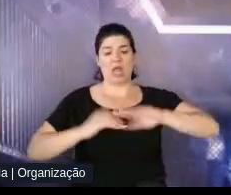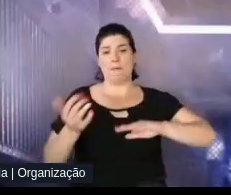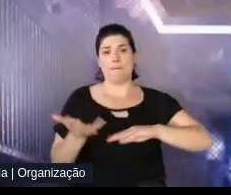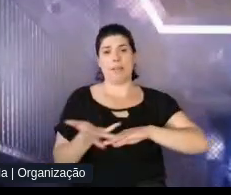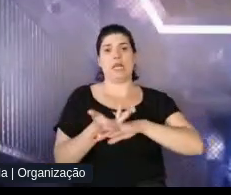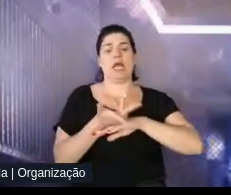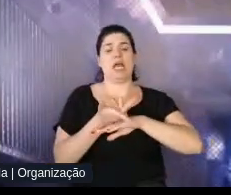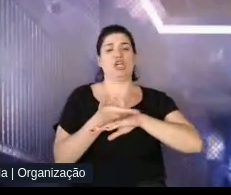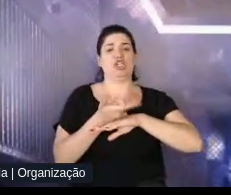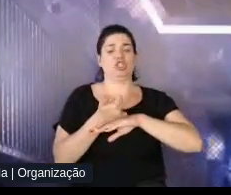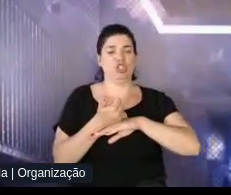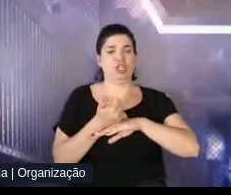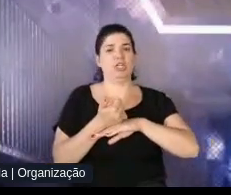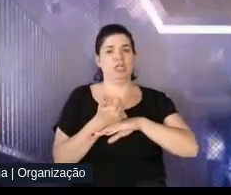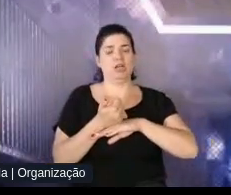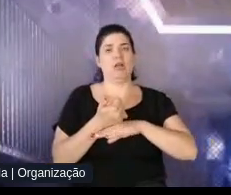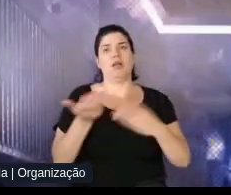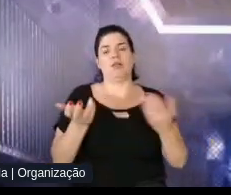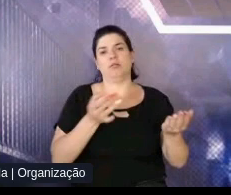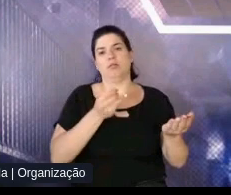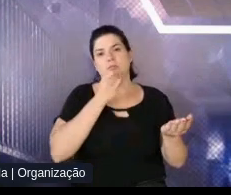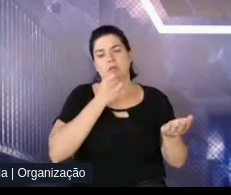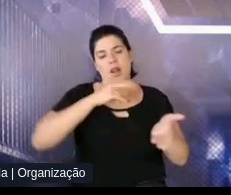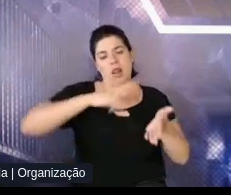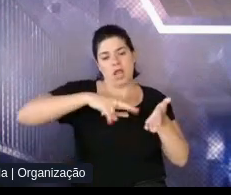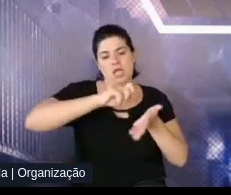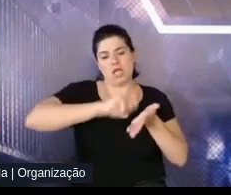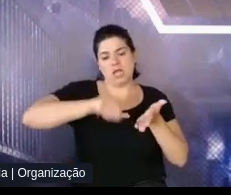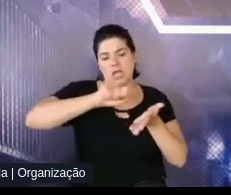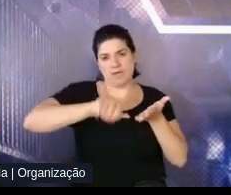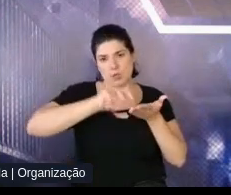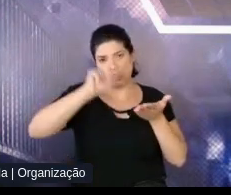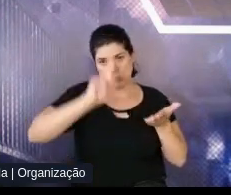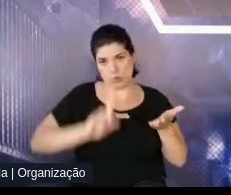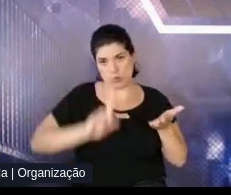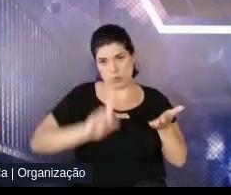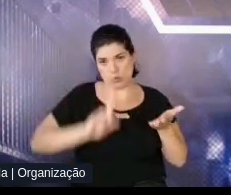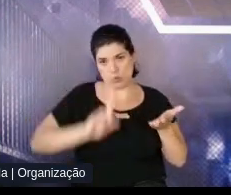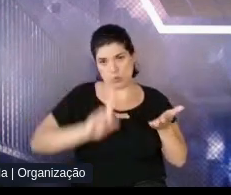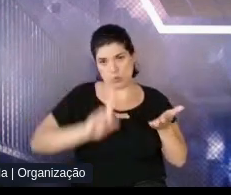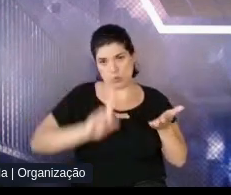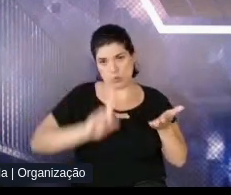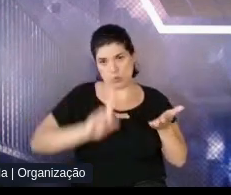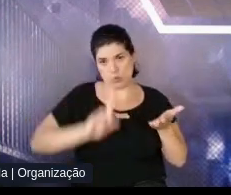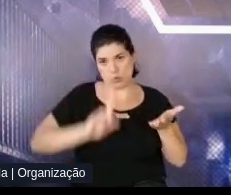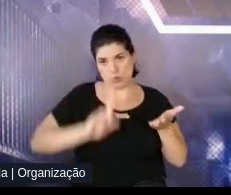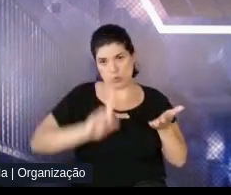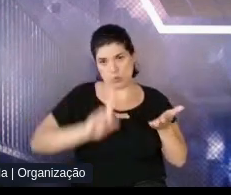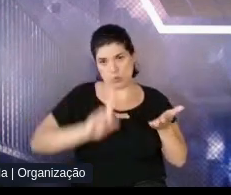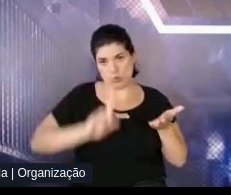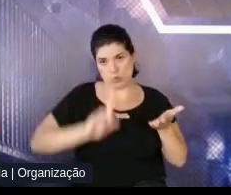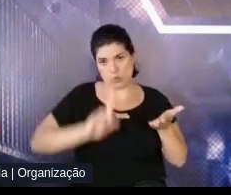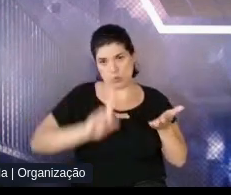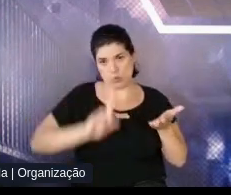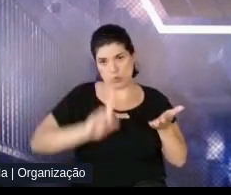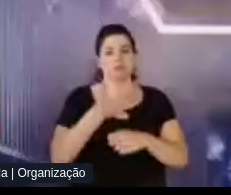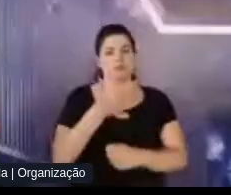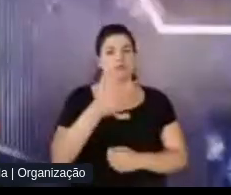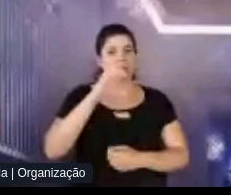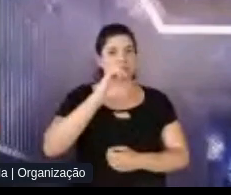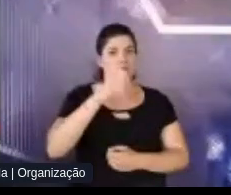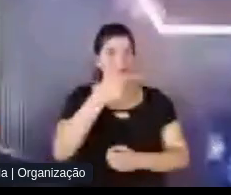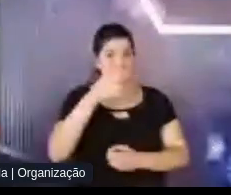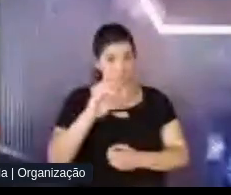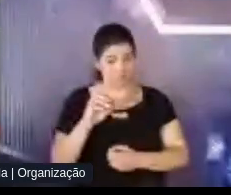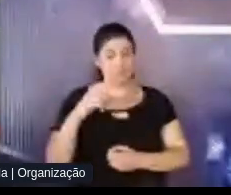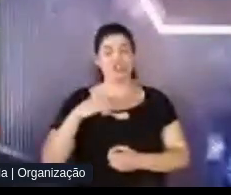com a parte de leitura, a parte de escrita. O segundo dado é que no ano de 2020, a gente